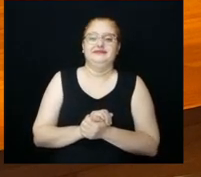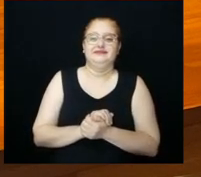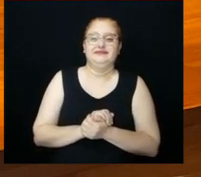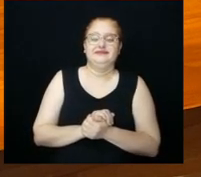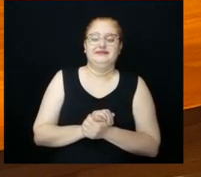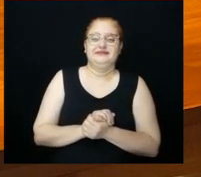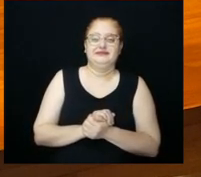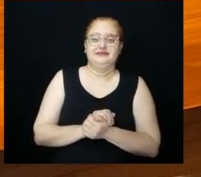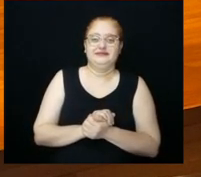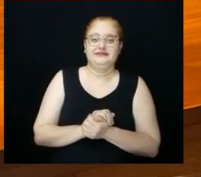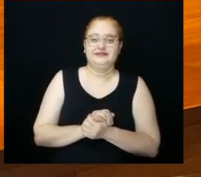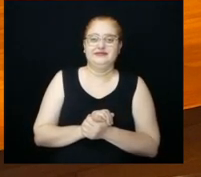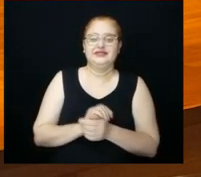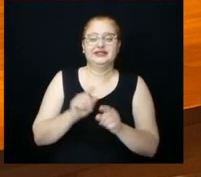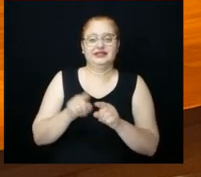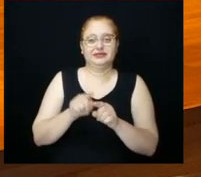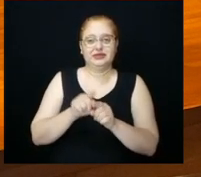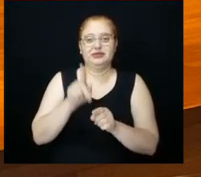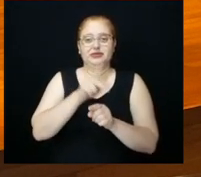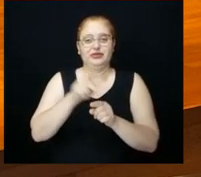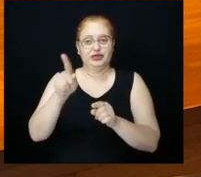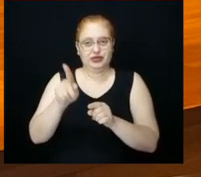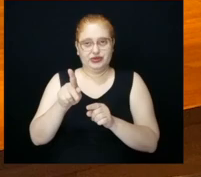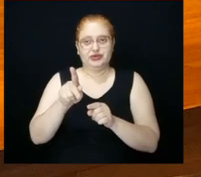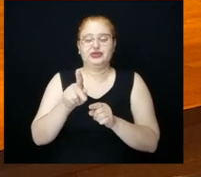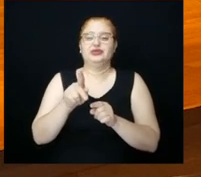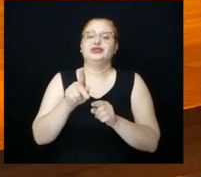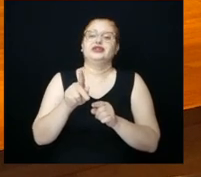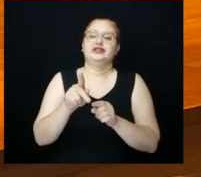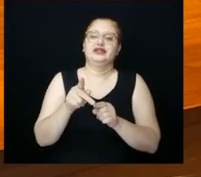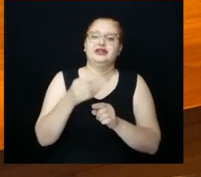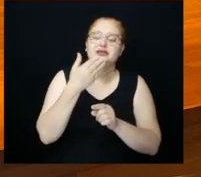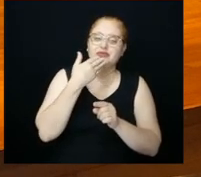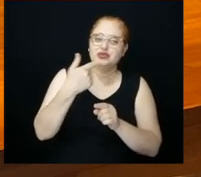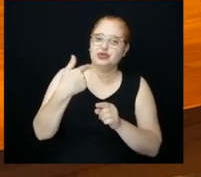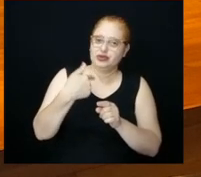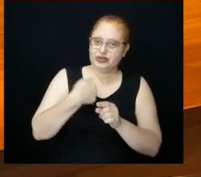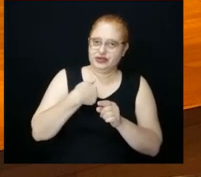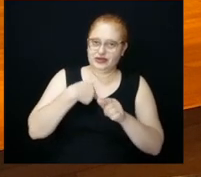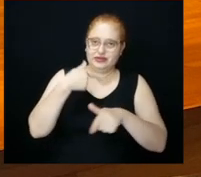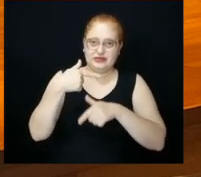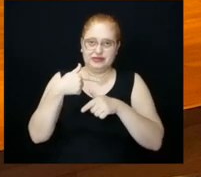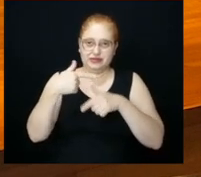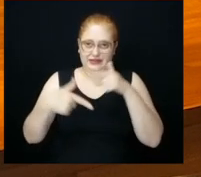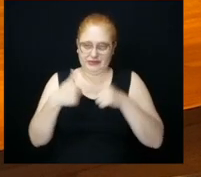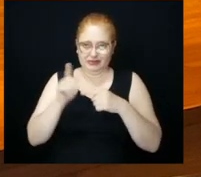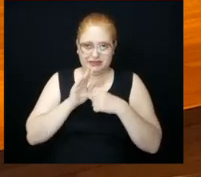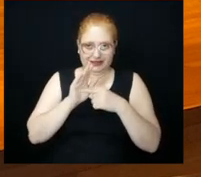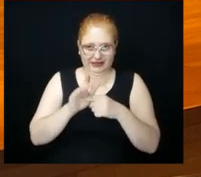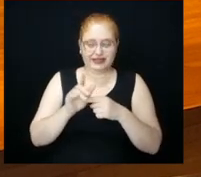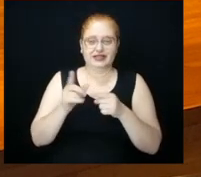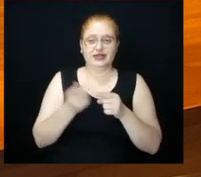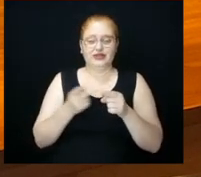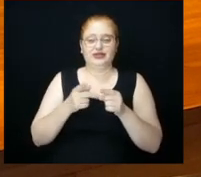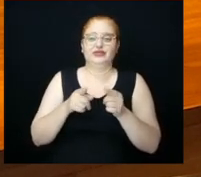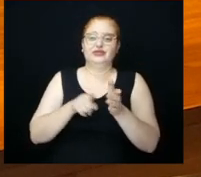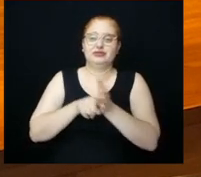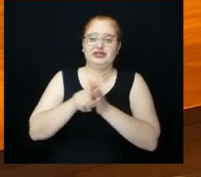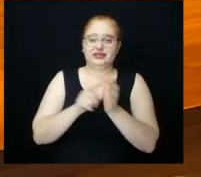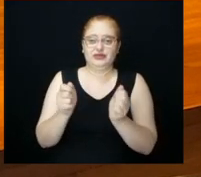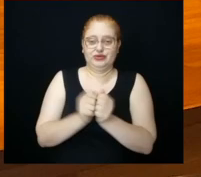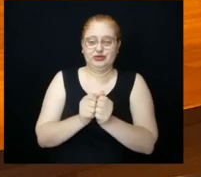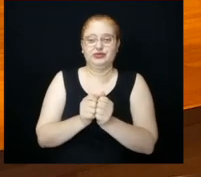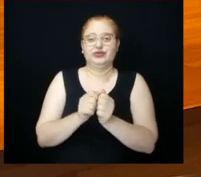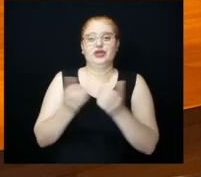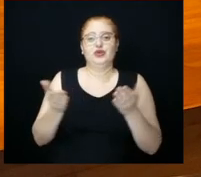toda a equipe aqui do LING, a indicação da professora Jane, com quem nós desenvolvemos pesquisa em conjunto, e nós não vamos trabalhar